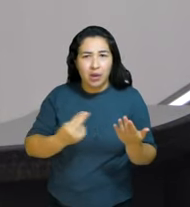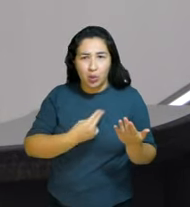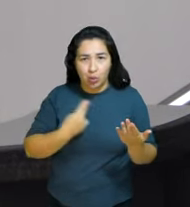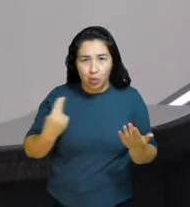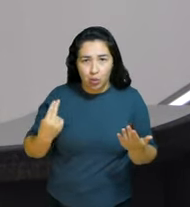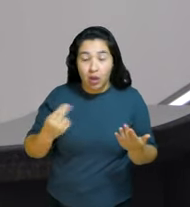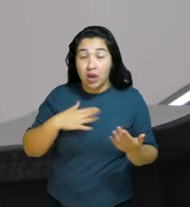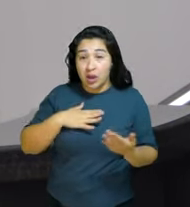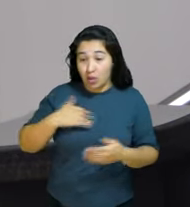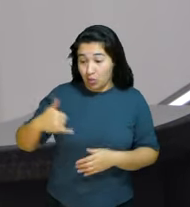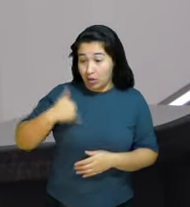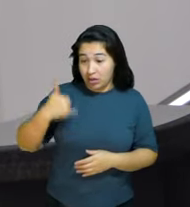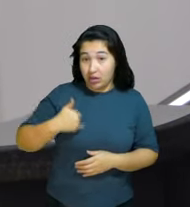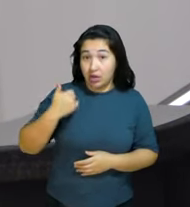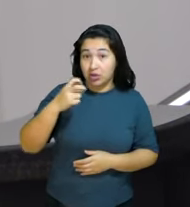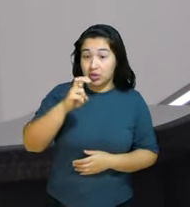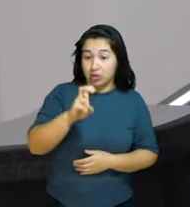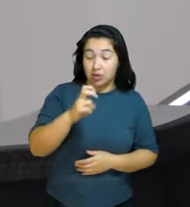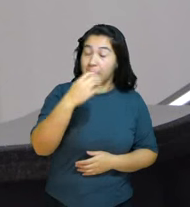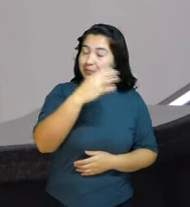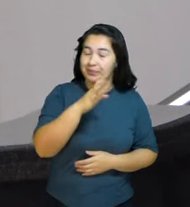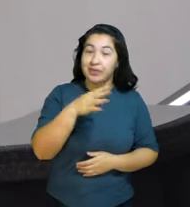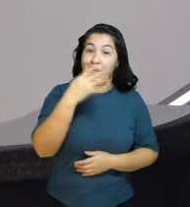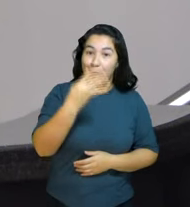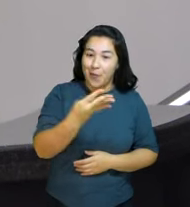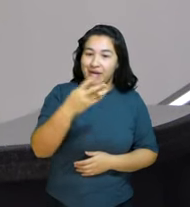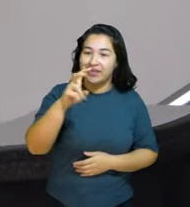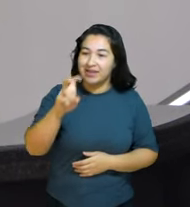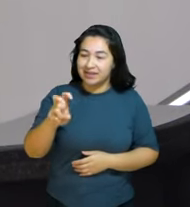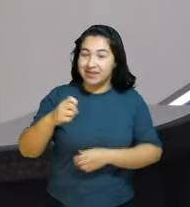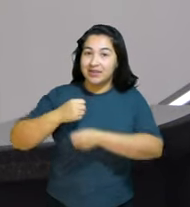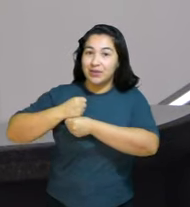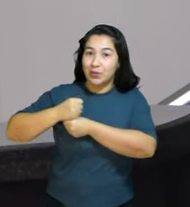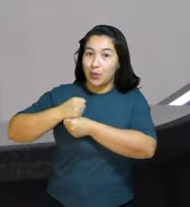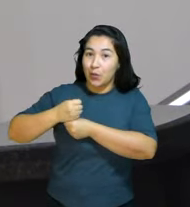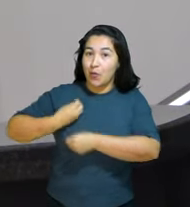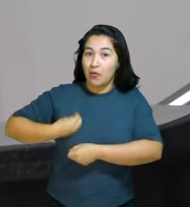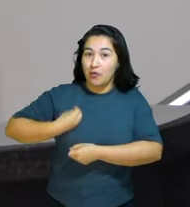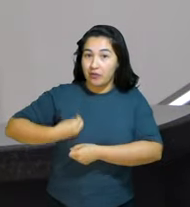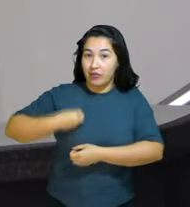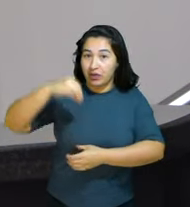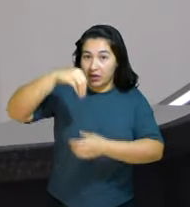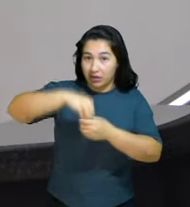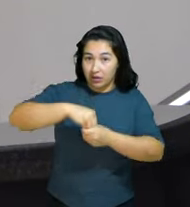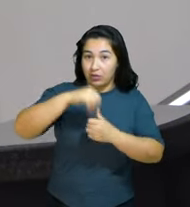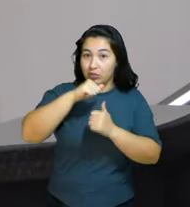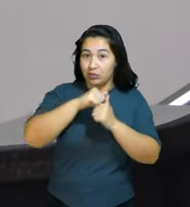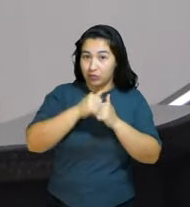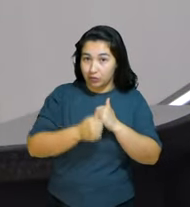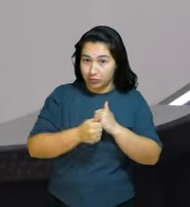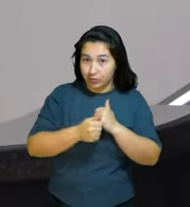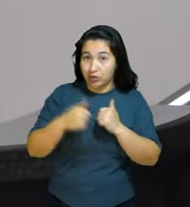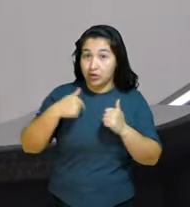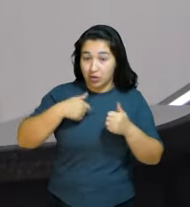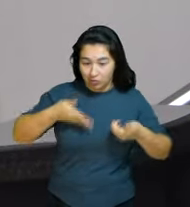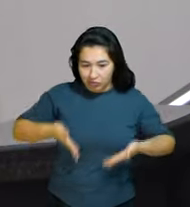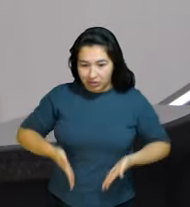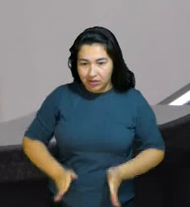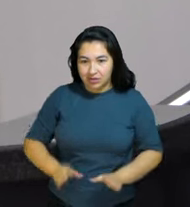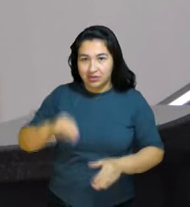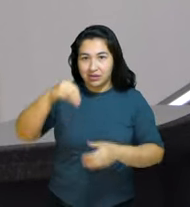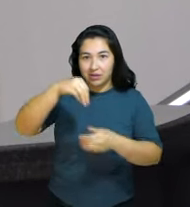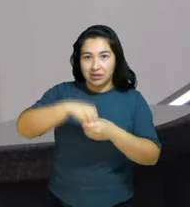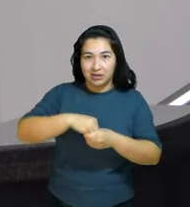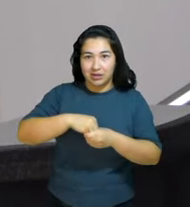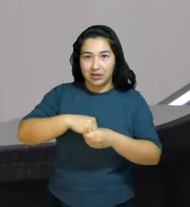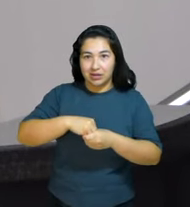anos, 45 anos vividos dentro do esporte. Posso dizer que eu nasci dentro das